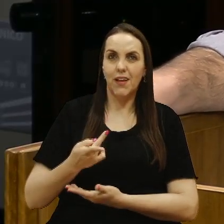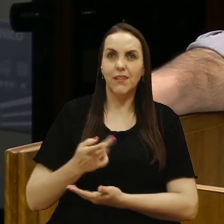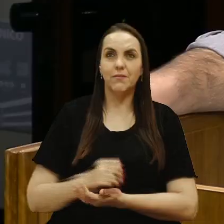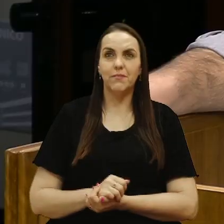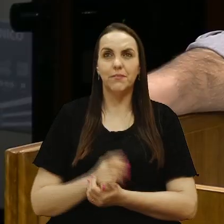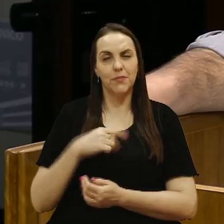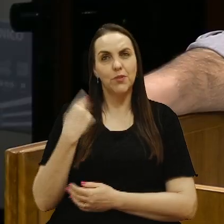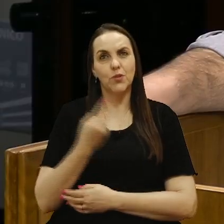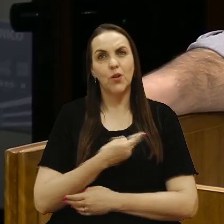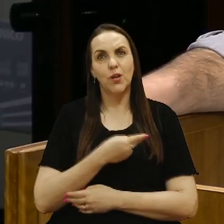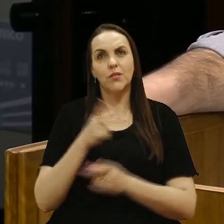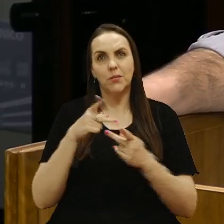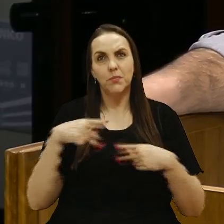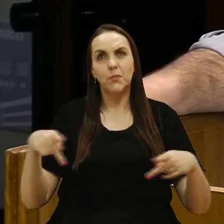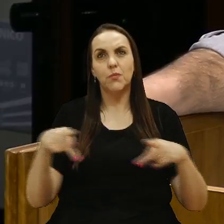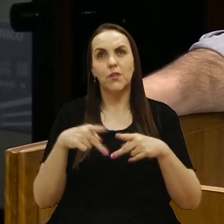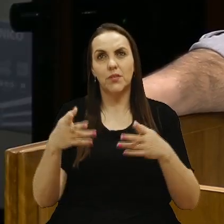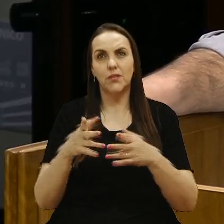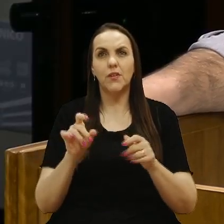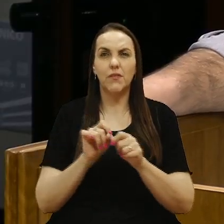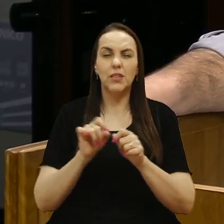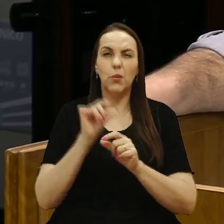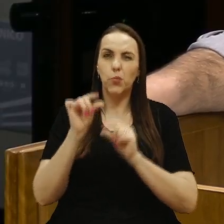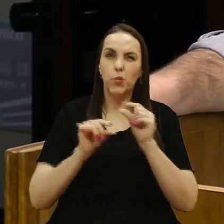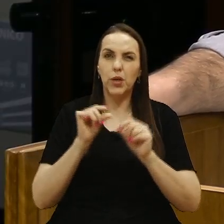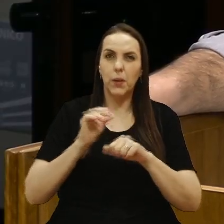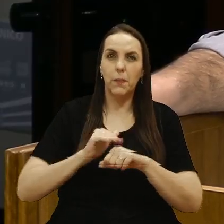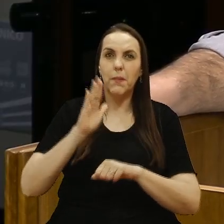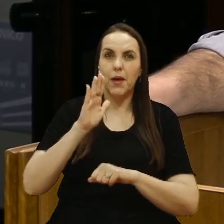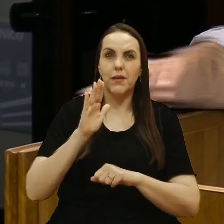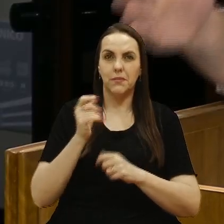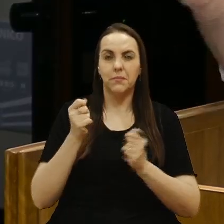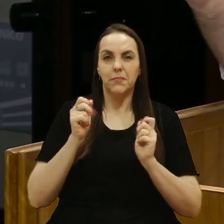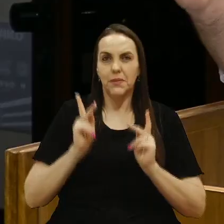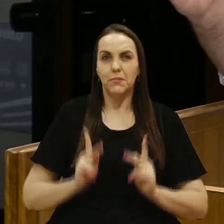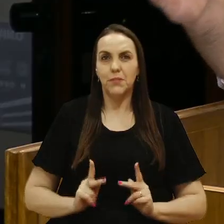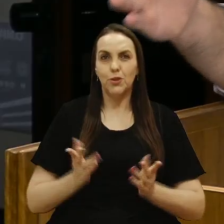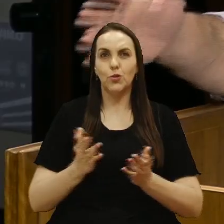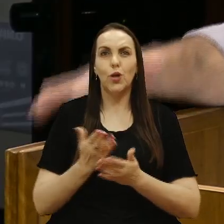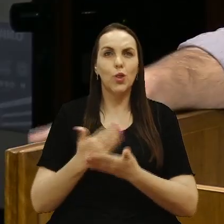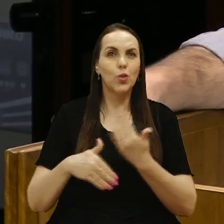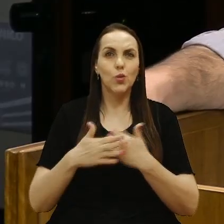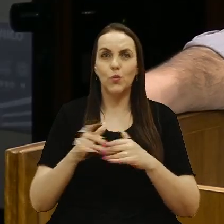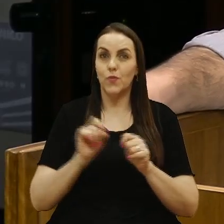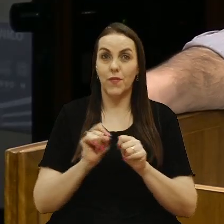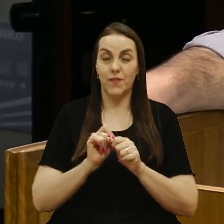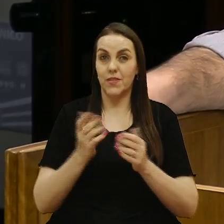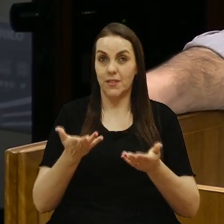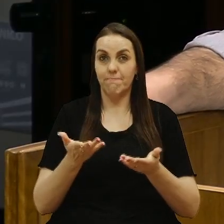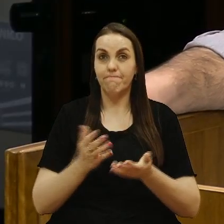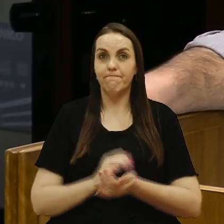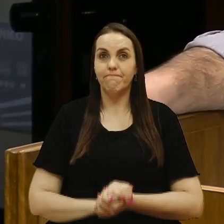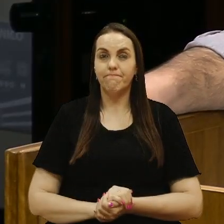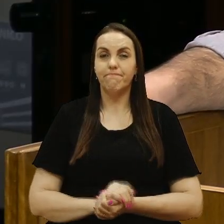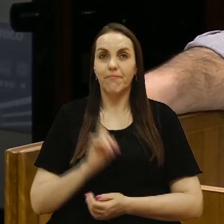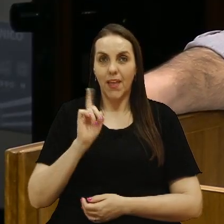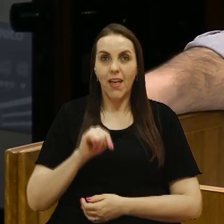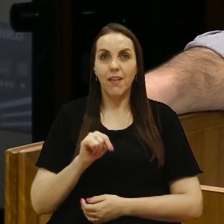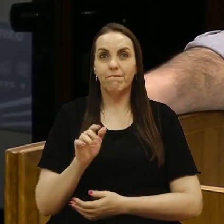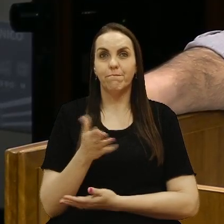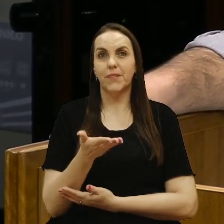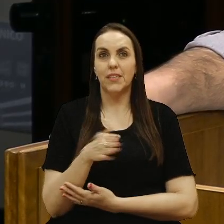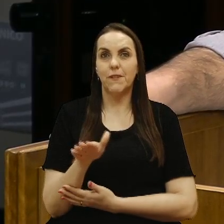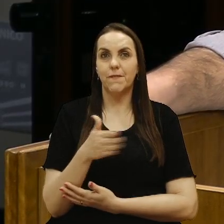como população, fazermos um pouquinho mais pelos outros. Tudo que a gente vai fazer aqui, a gente